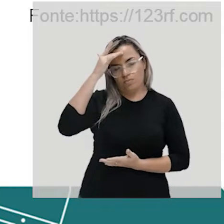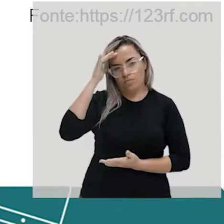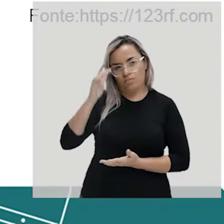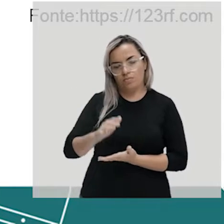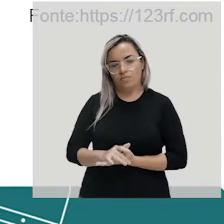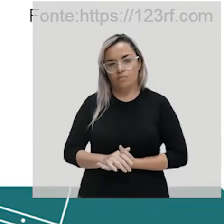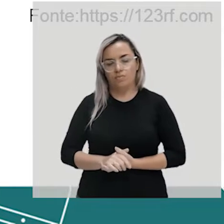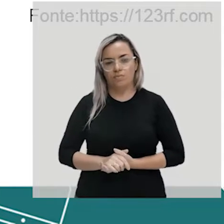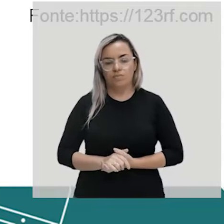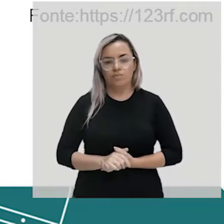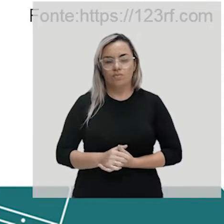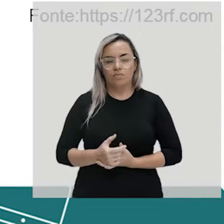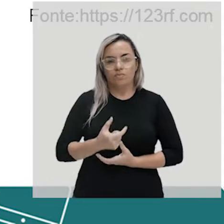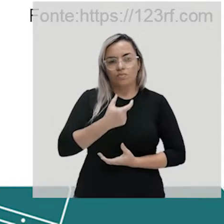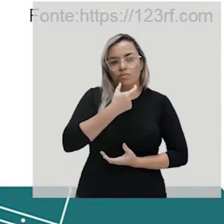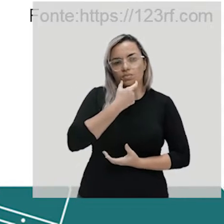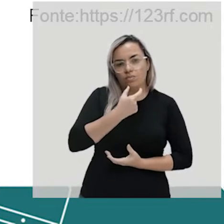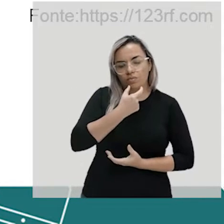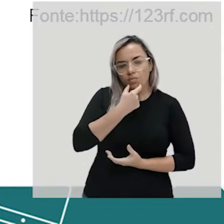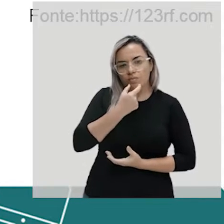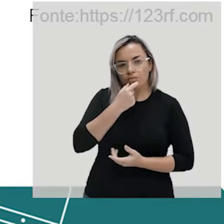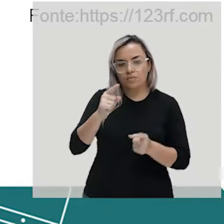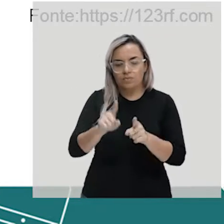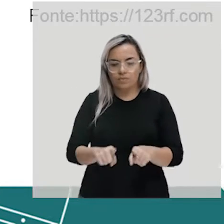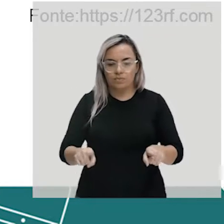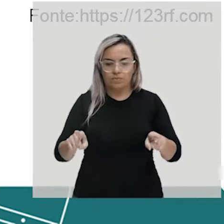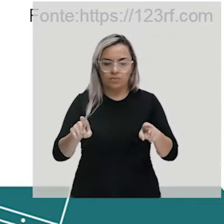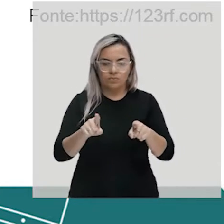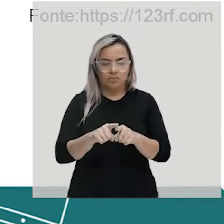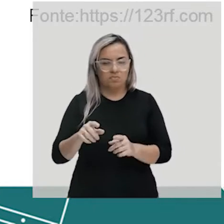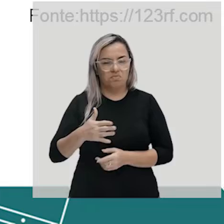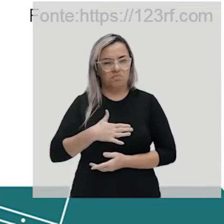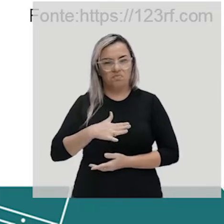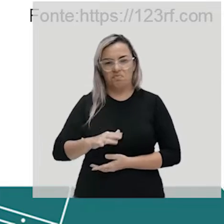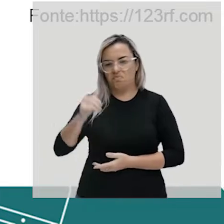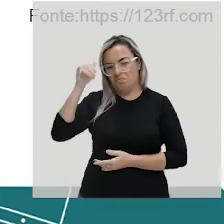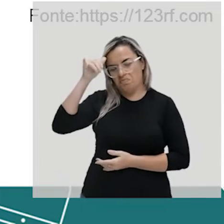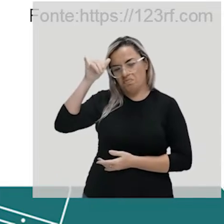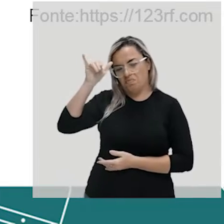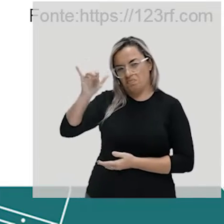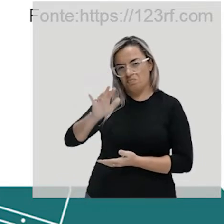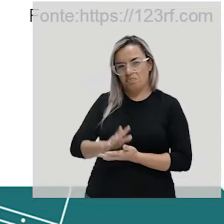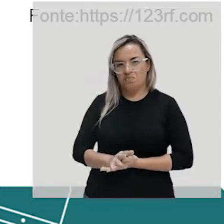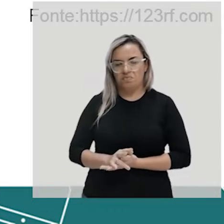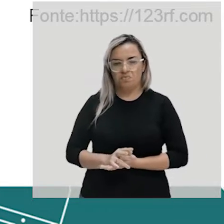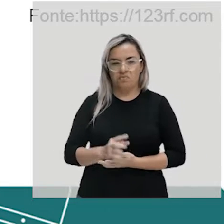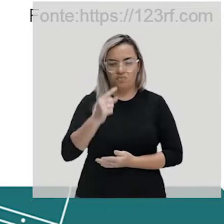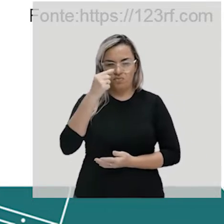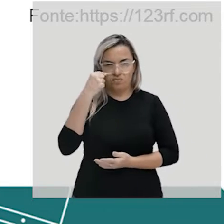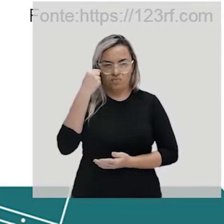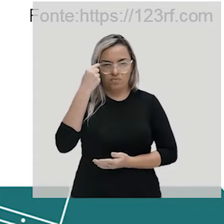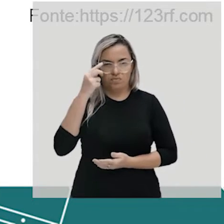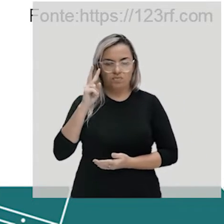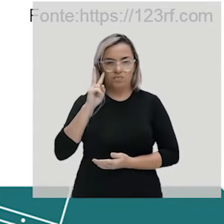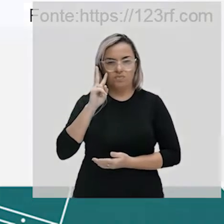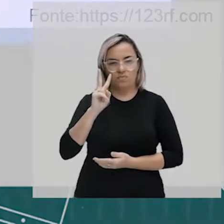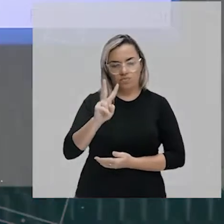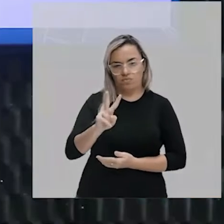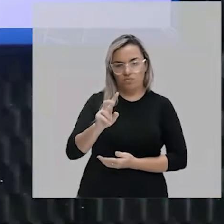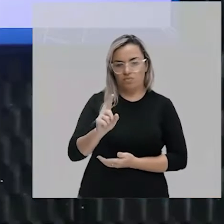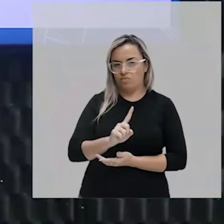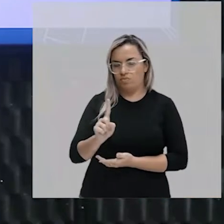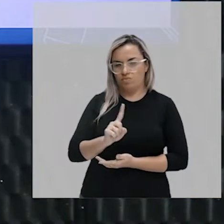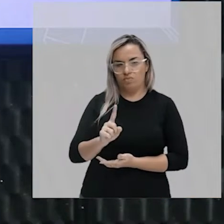britânicos também evitam uma um contato visual durante muito tempo aquela coisa de ficar